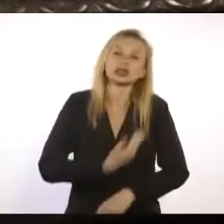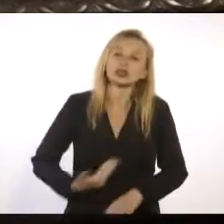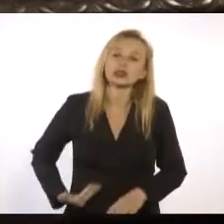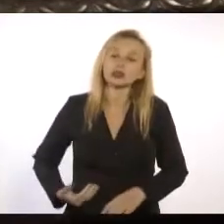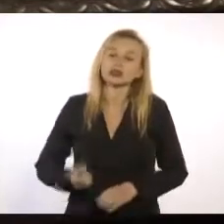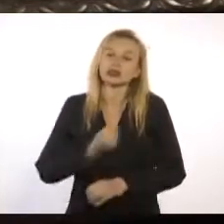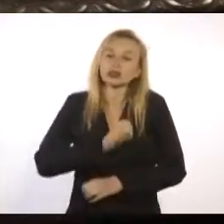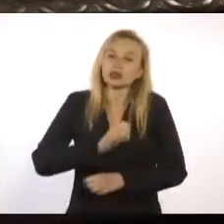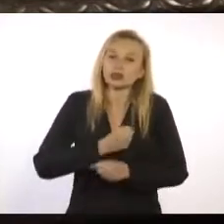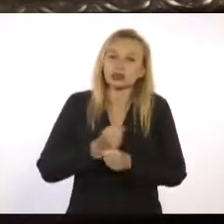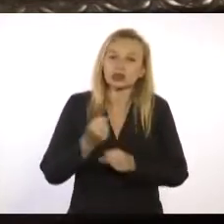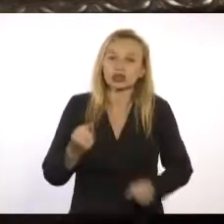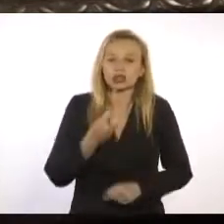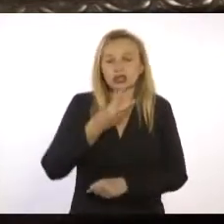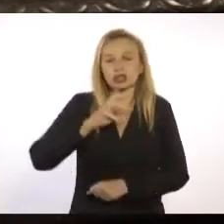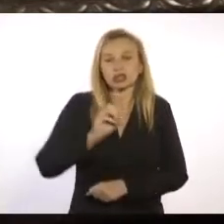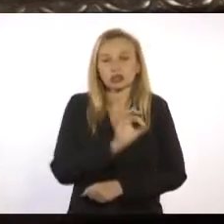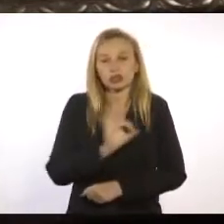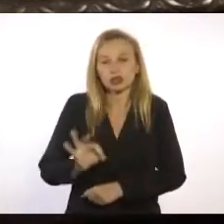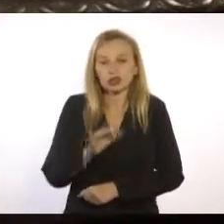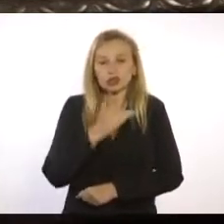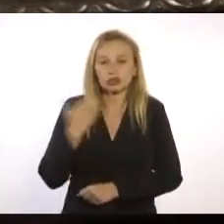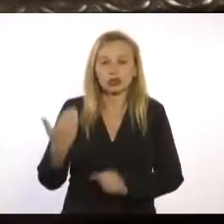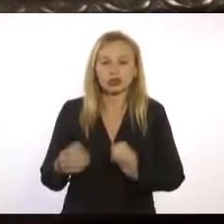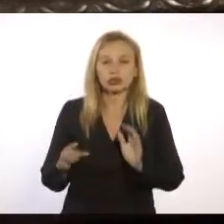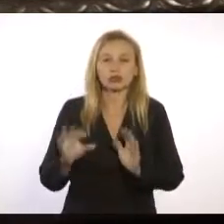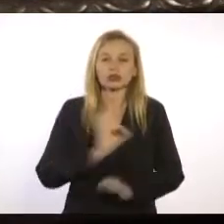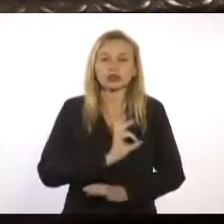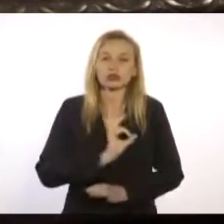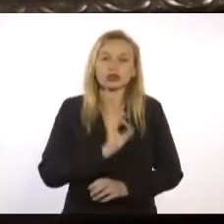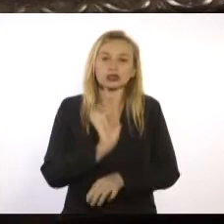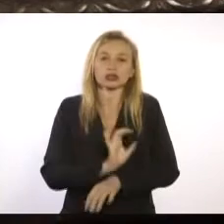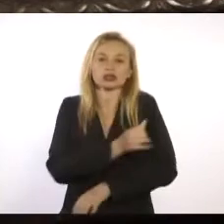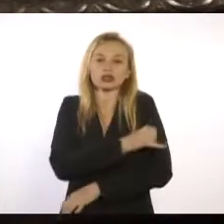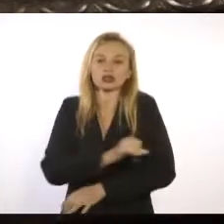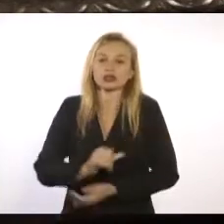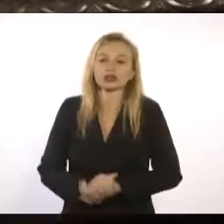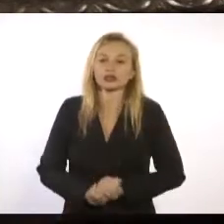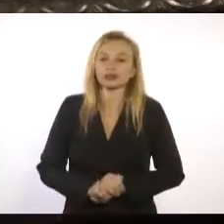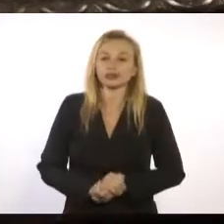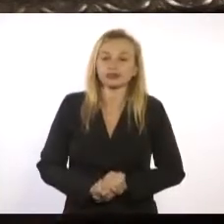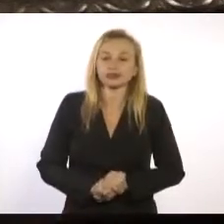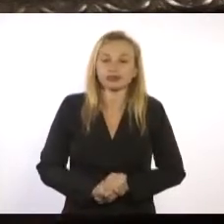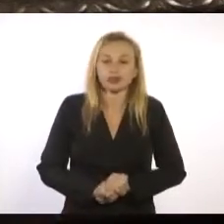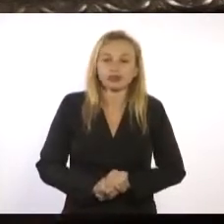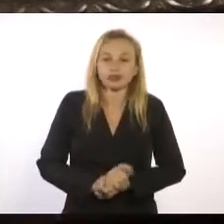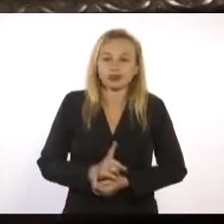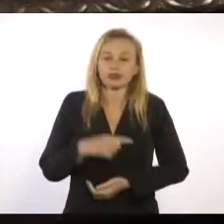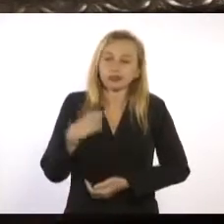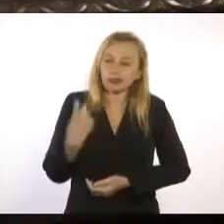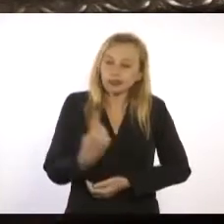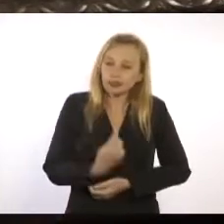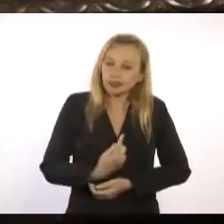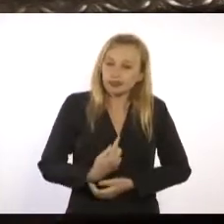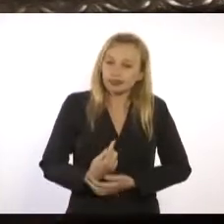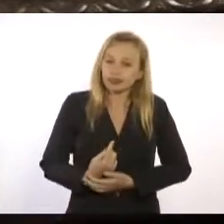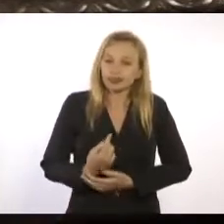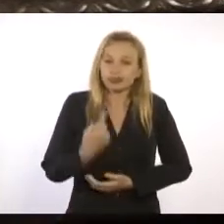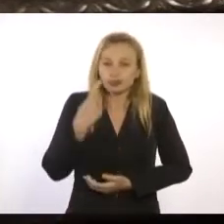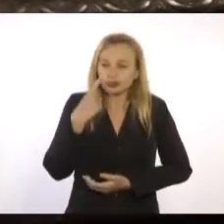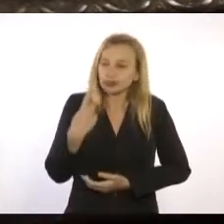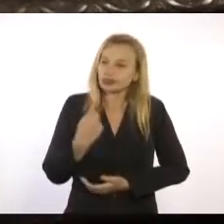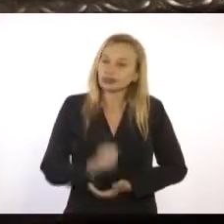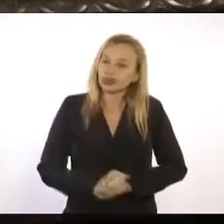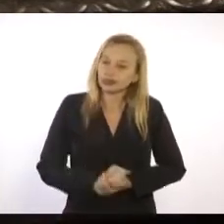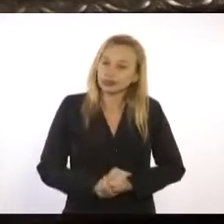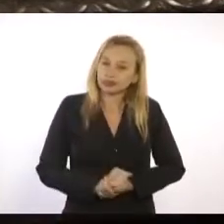aumento em 30% da letalidade policial no estado do Rio de Janeiro. Quando nós já prevíamos isso,